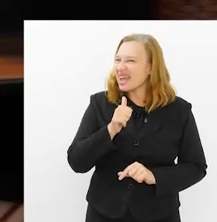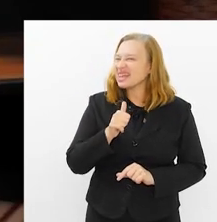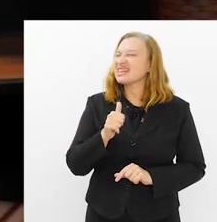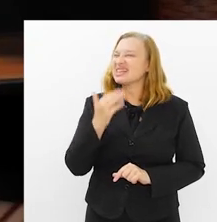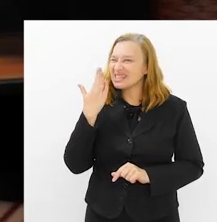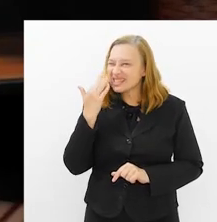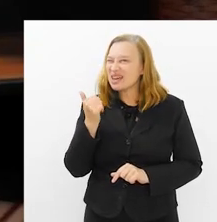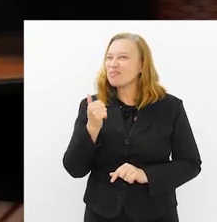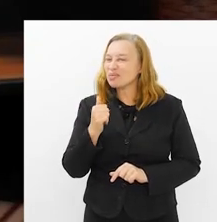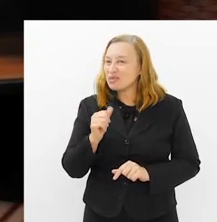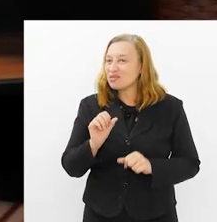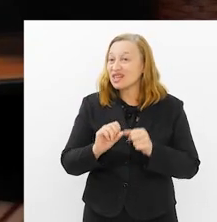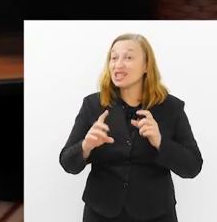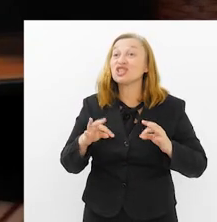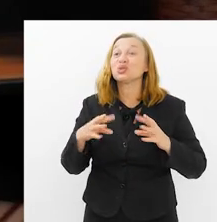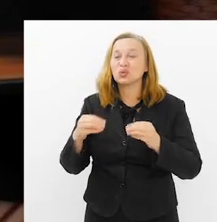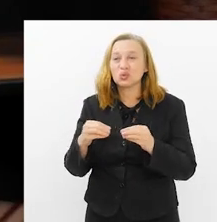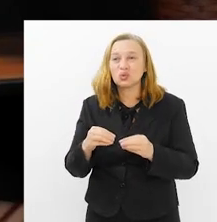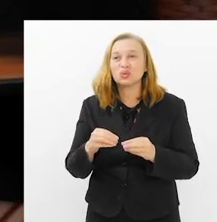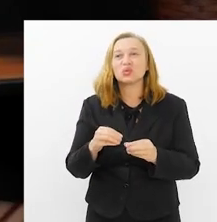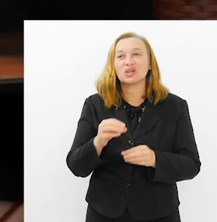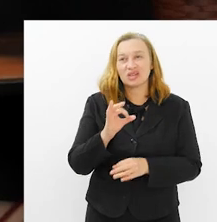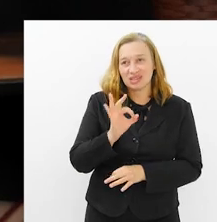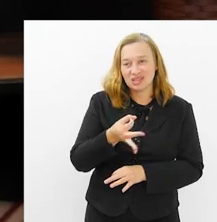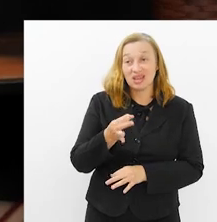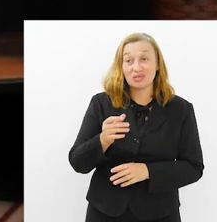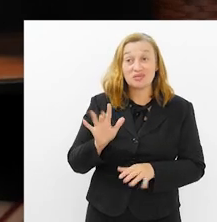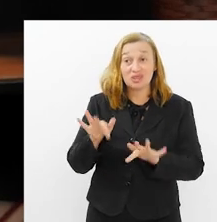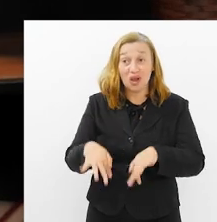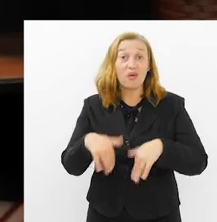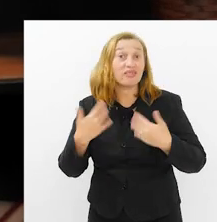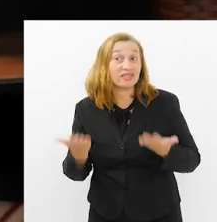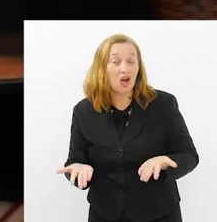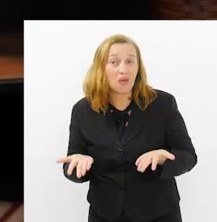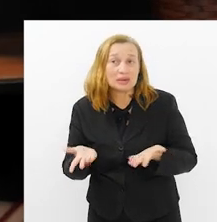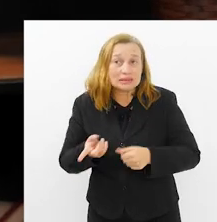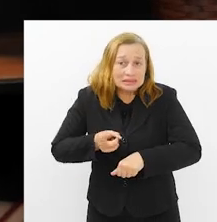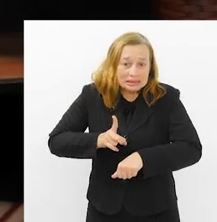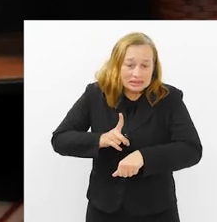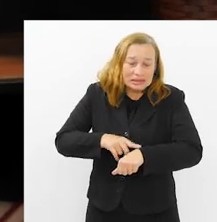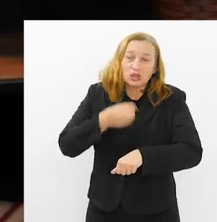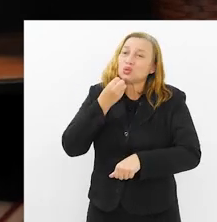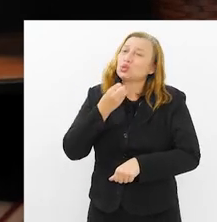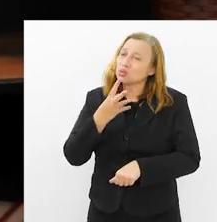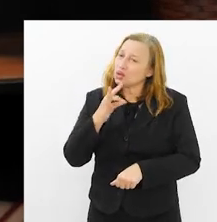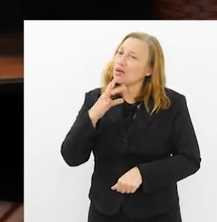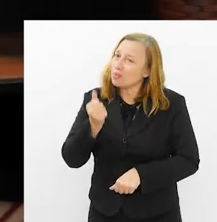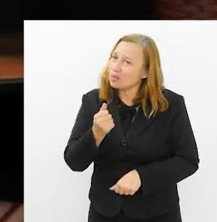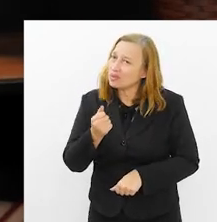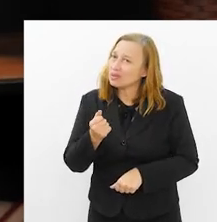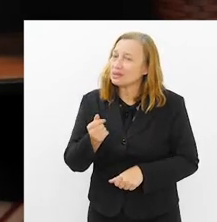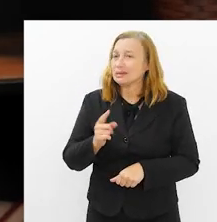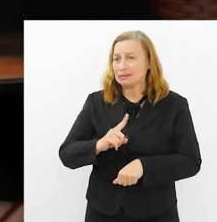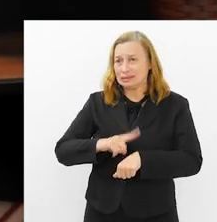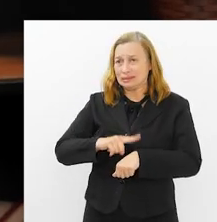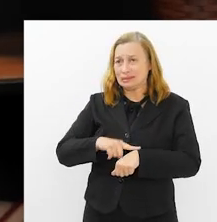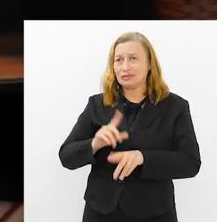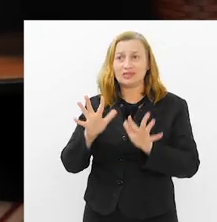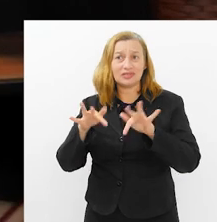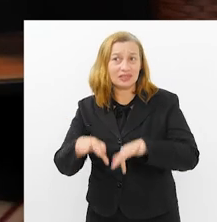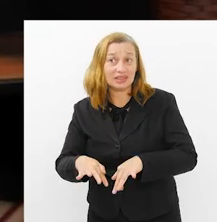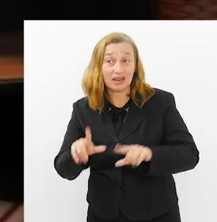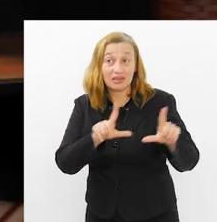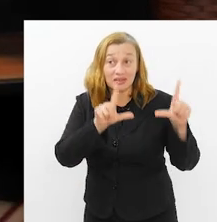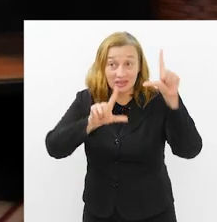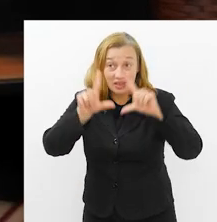consequências de E uma nós escolha. mulheres, a gente sabe fazer aquele malabarismo para que tudo dê certo no final. Exatamente. Então, infelizmente, tudo que é bom dura